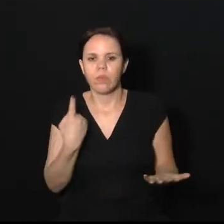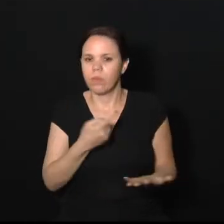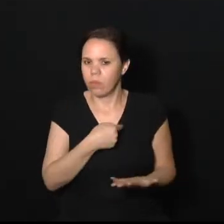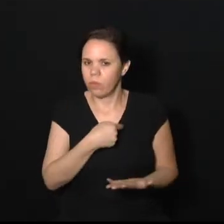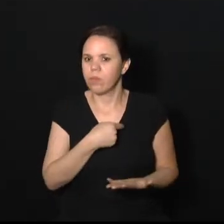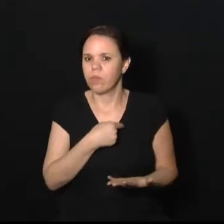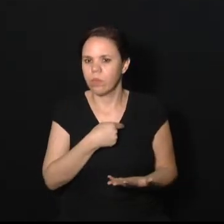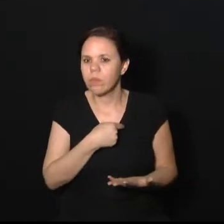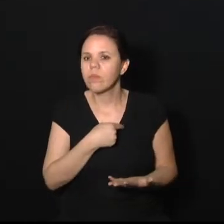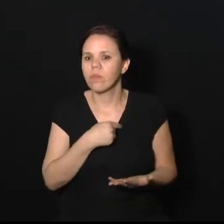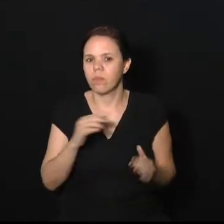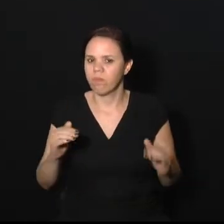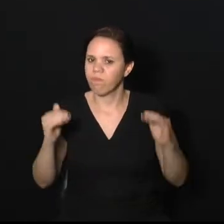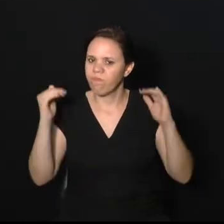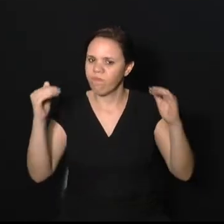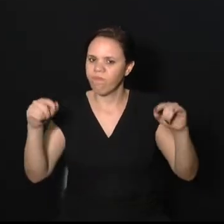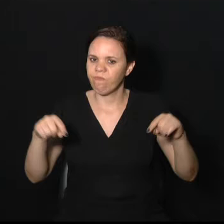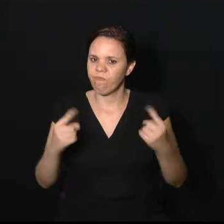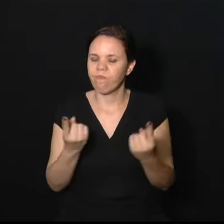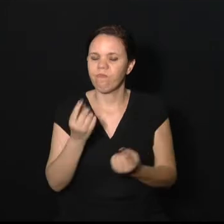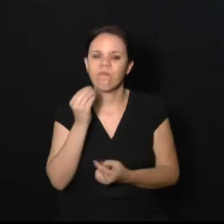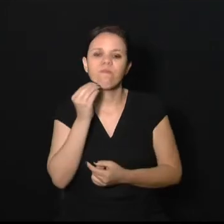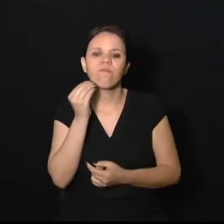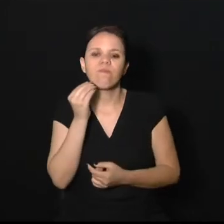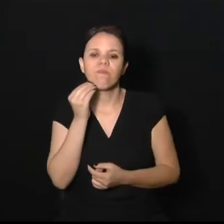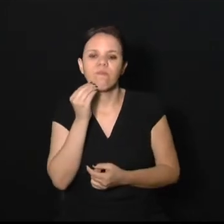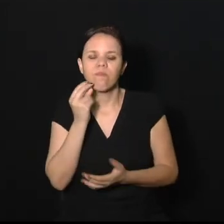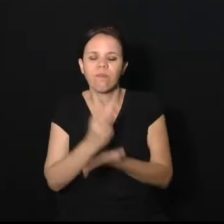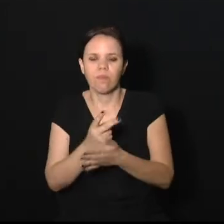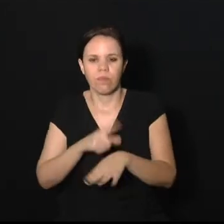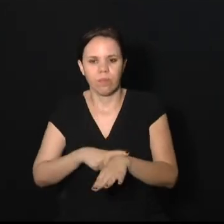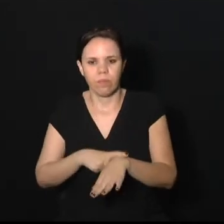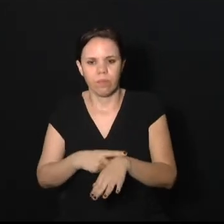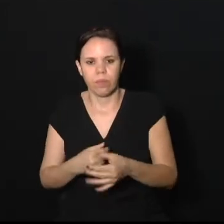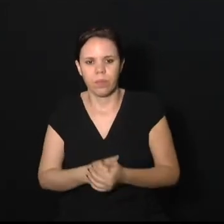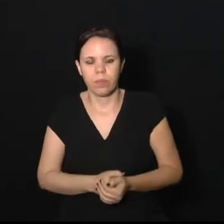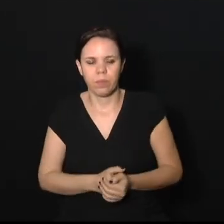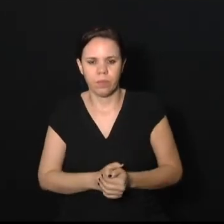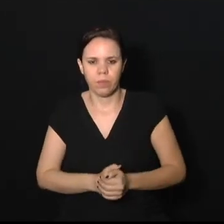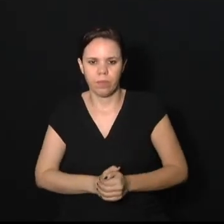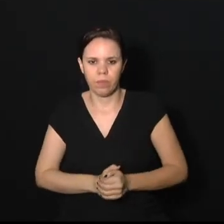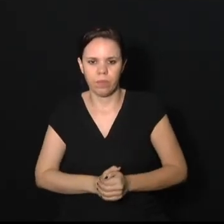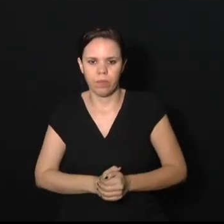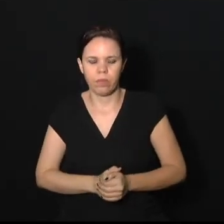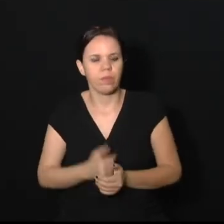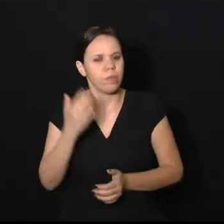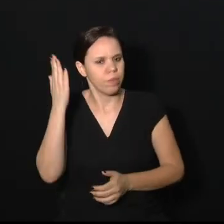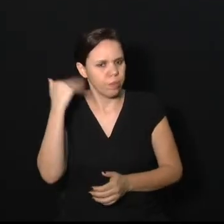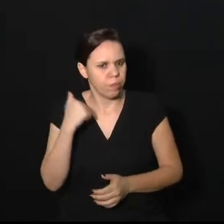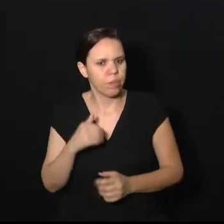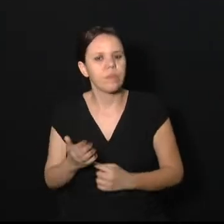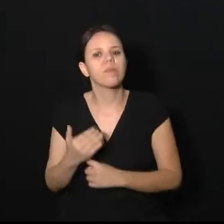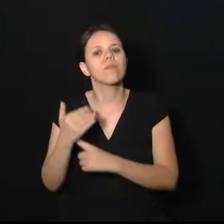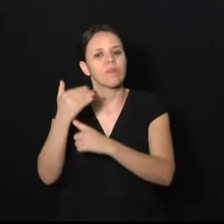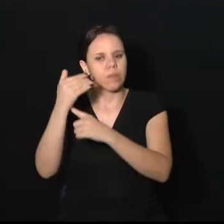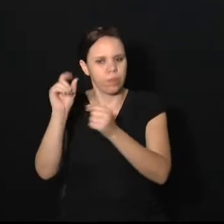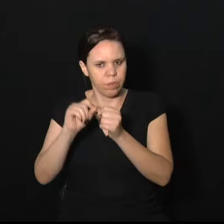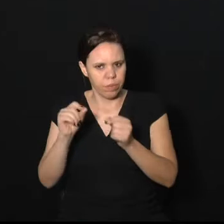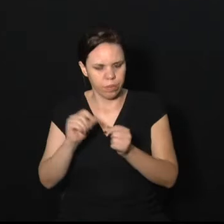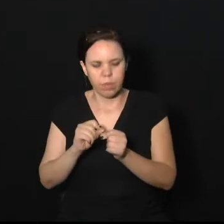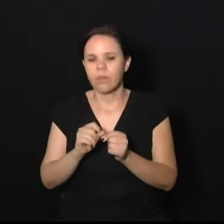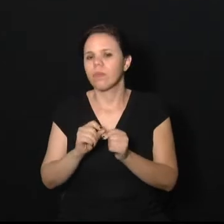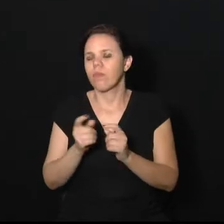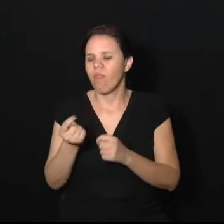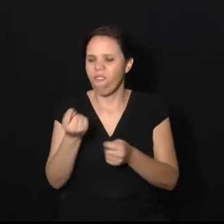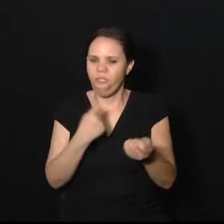grande desafio e grande oportunidade ao mesmo tempo. Então, a gente sabe que o que a tecnologia fez no mundo dos